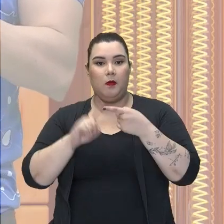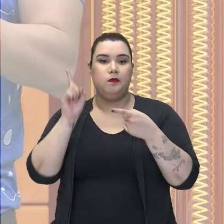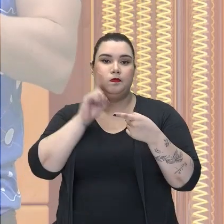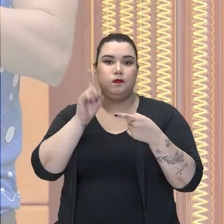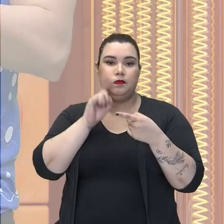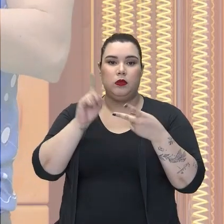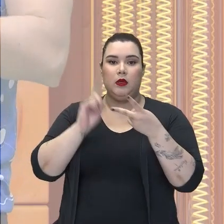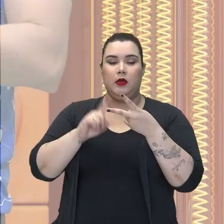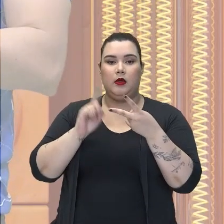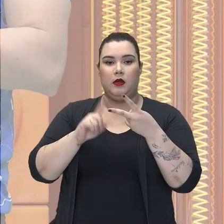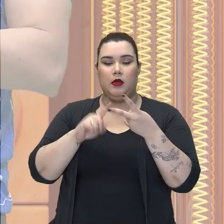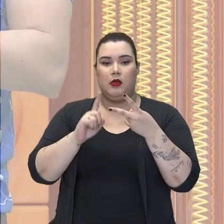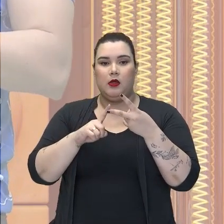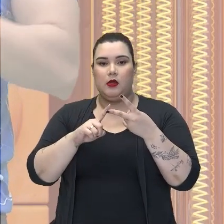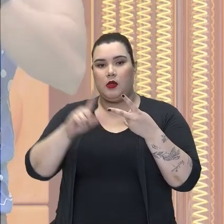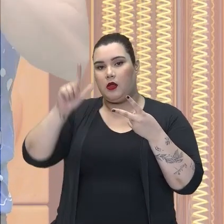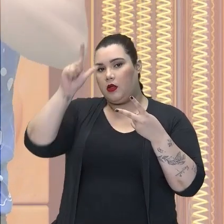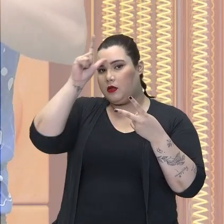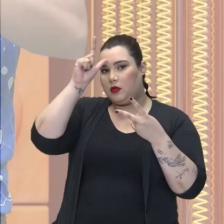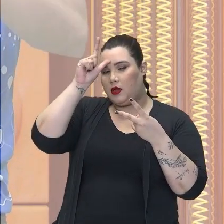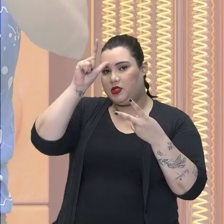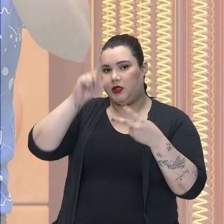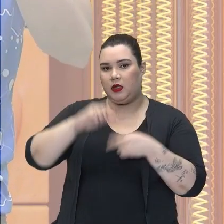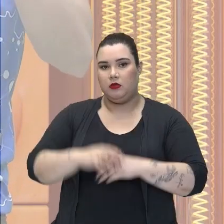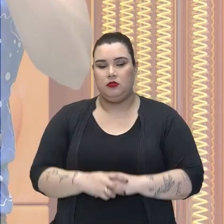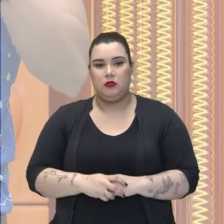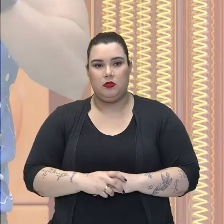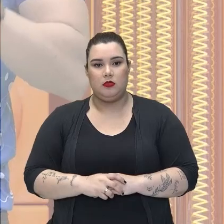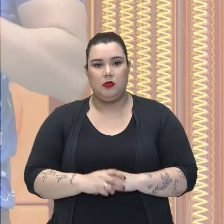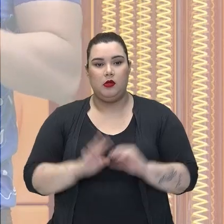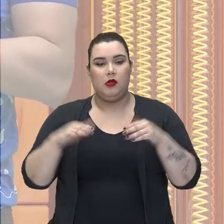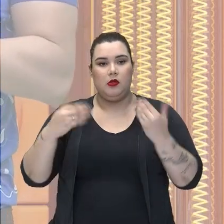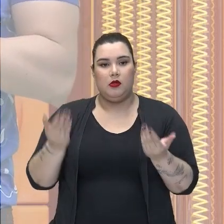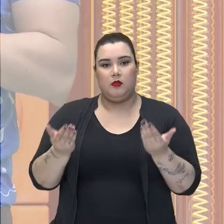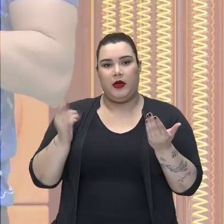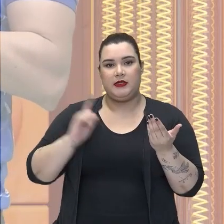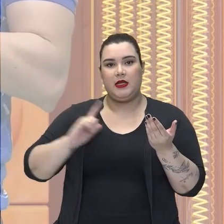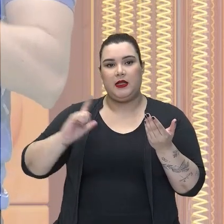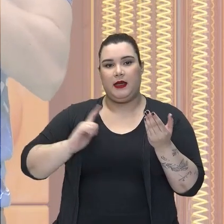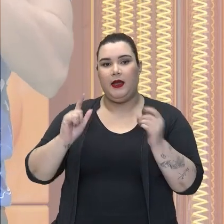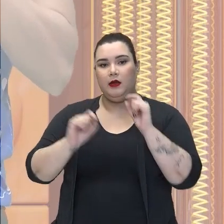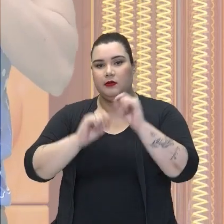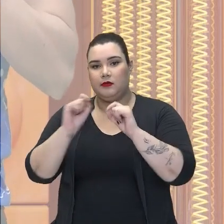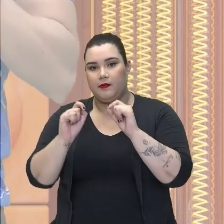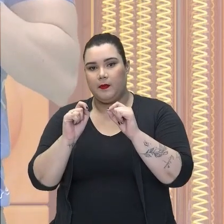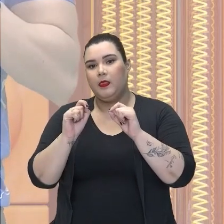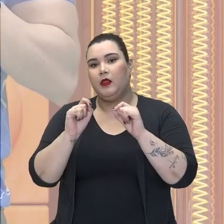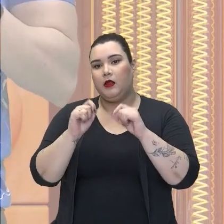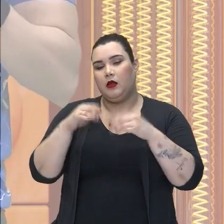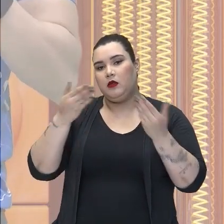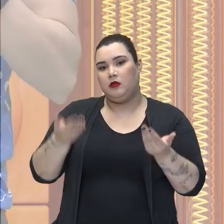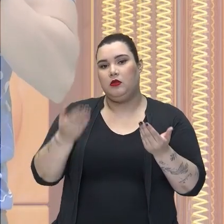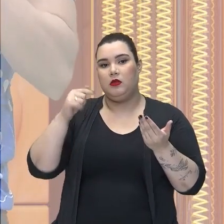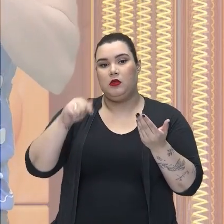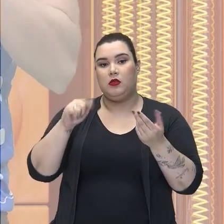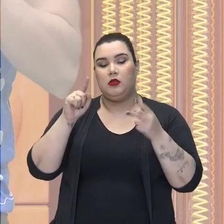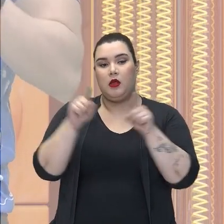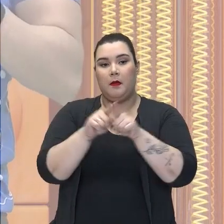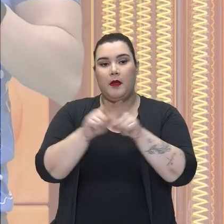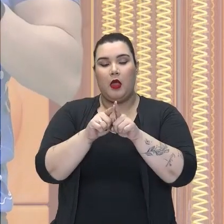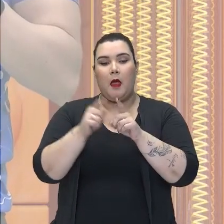Alemanha. Quem são os países decadentes? Aqueles que perderam protagonismo no cenário internacional. A Espanha e